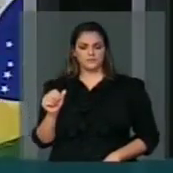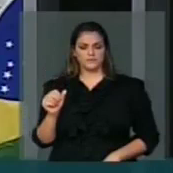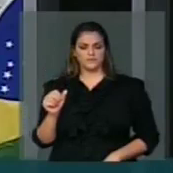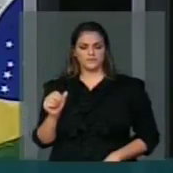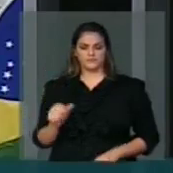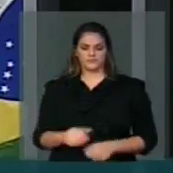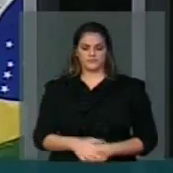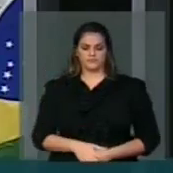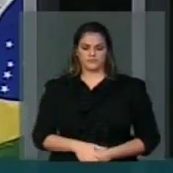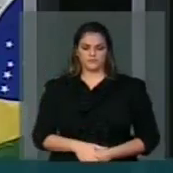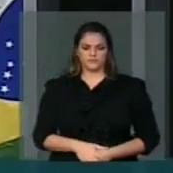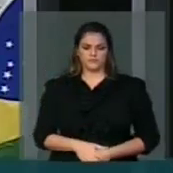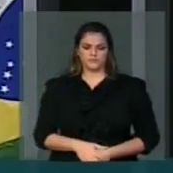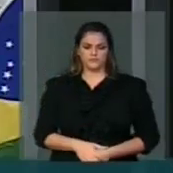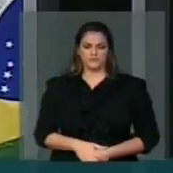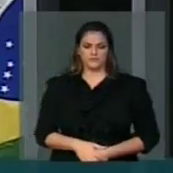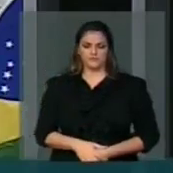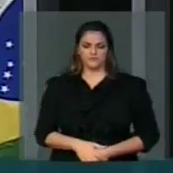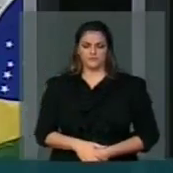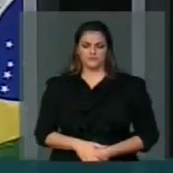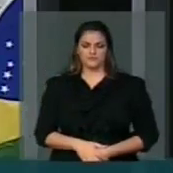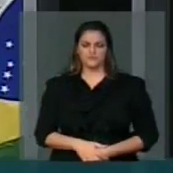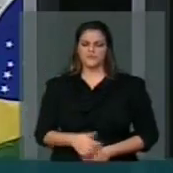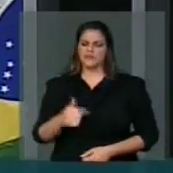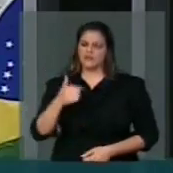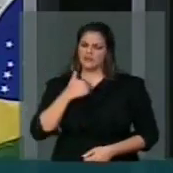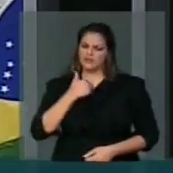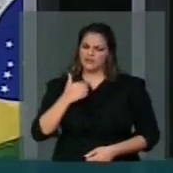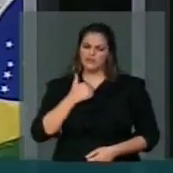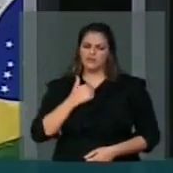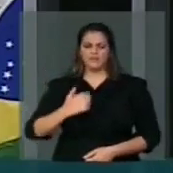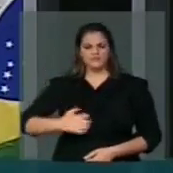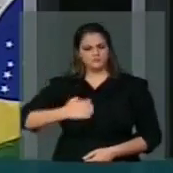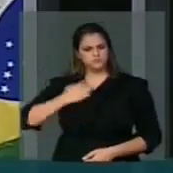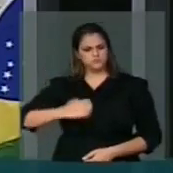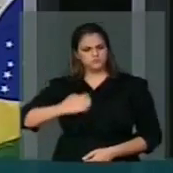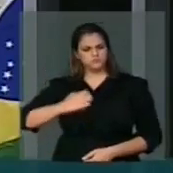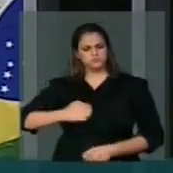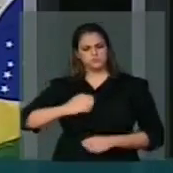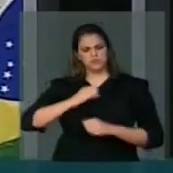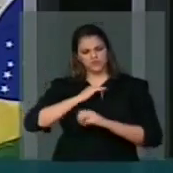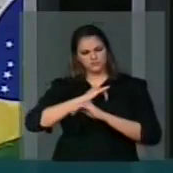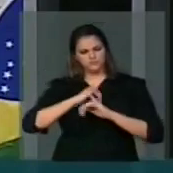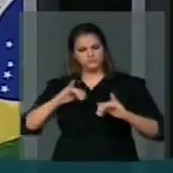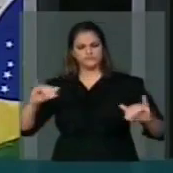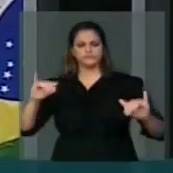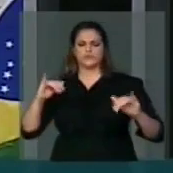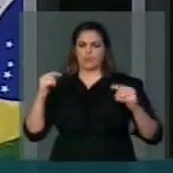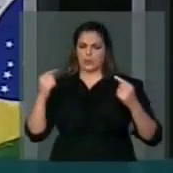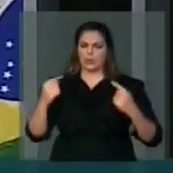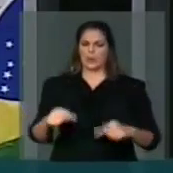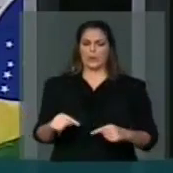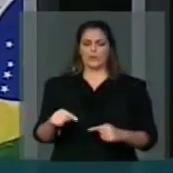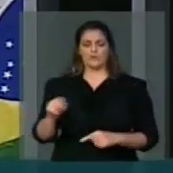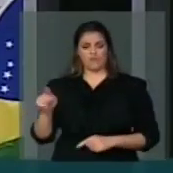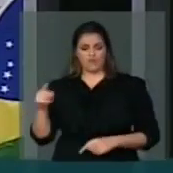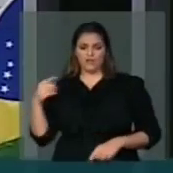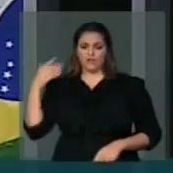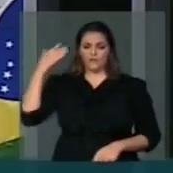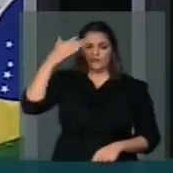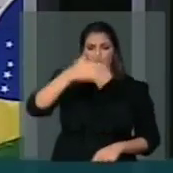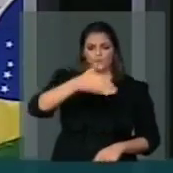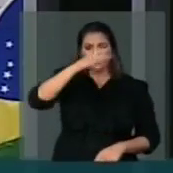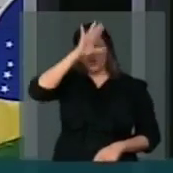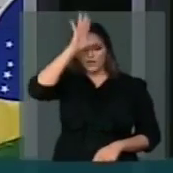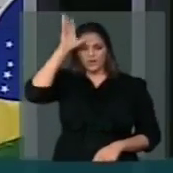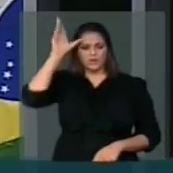Aí eu, no momento em que eu fiz o protesto, o presidente Lula foi a Manaus, só não